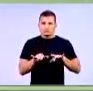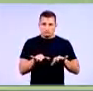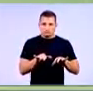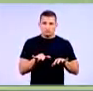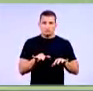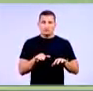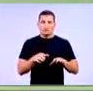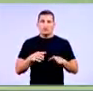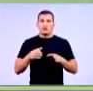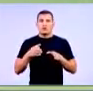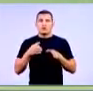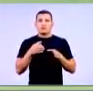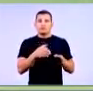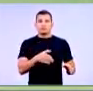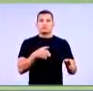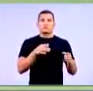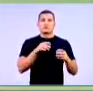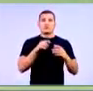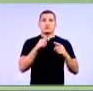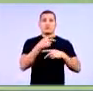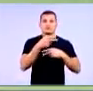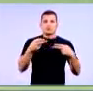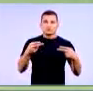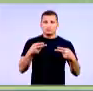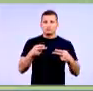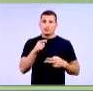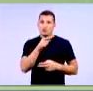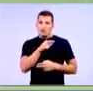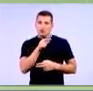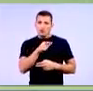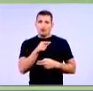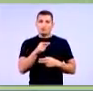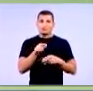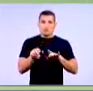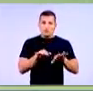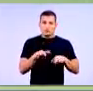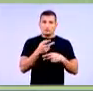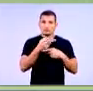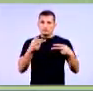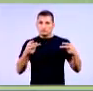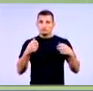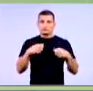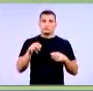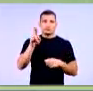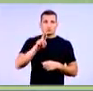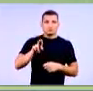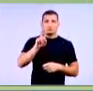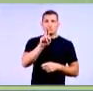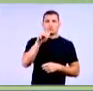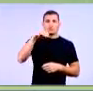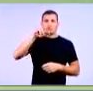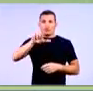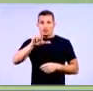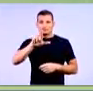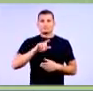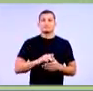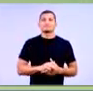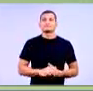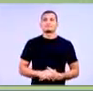objetos. E aí, para esse tipo de programação, a gente utiliza a UML, a linguagem de modelagem unificada. Até aqui, né? Acho que está tudo